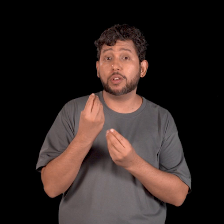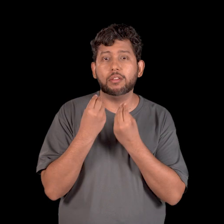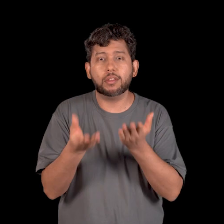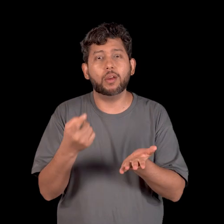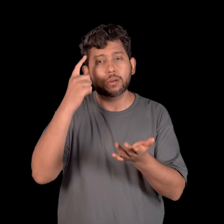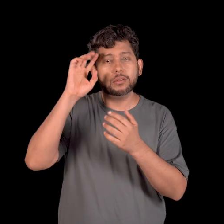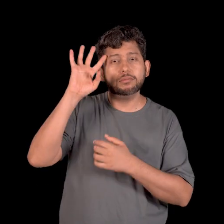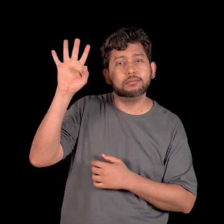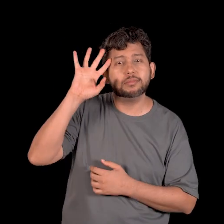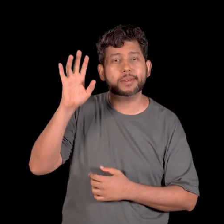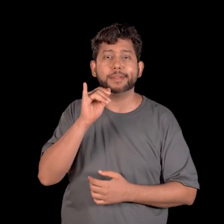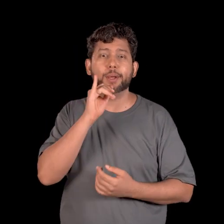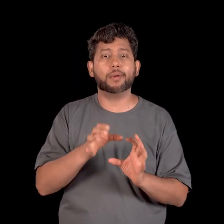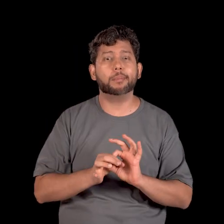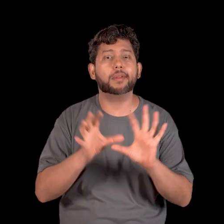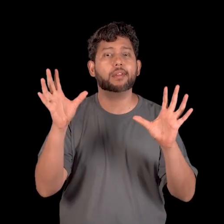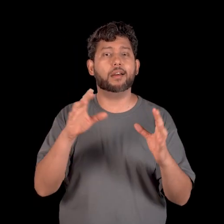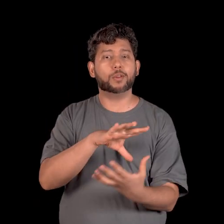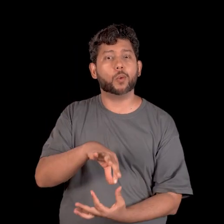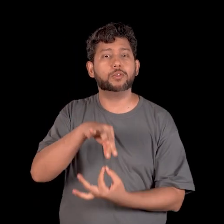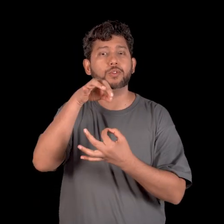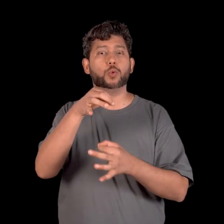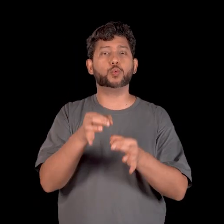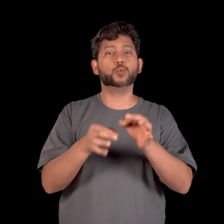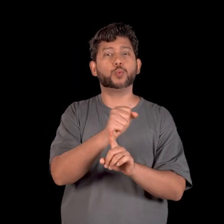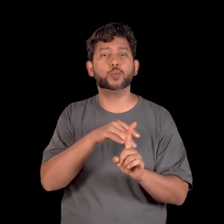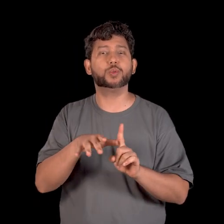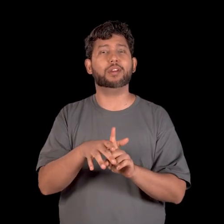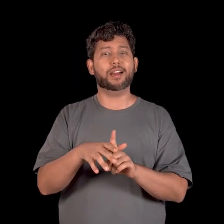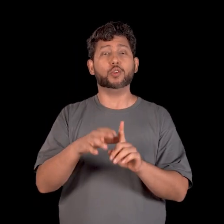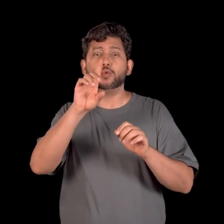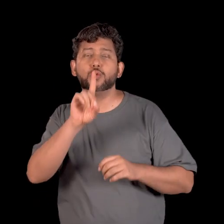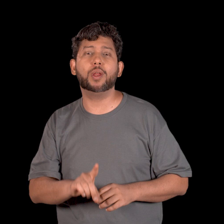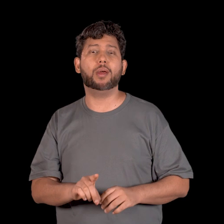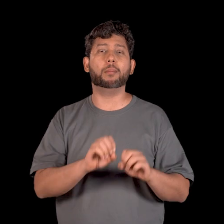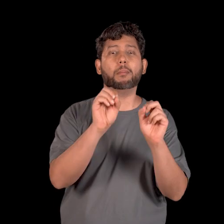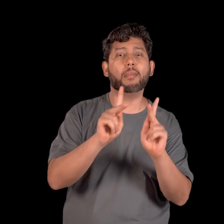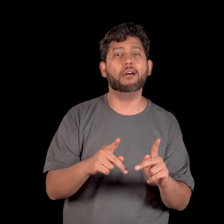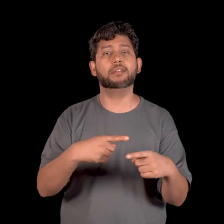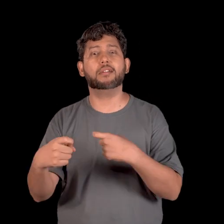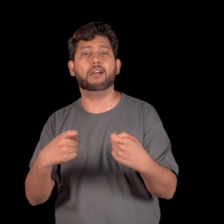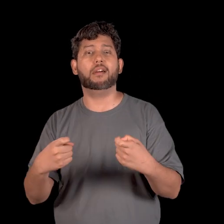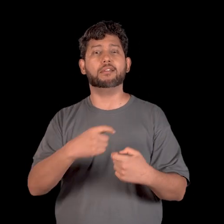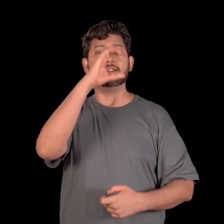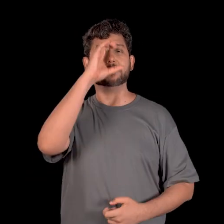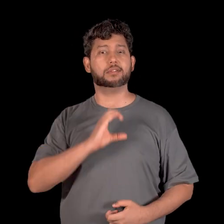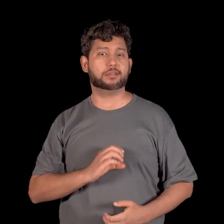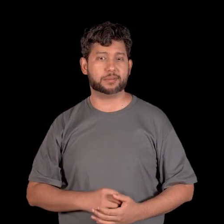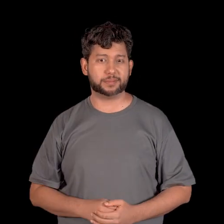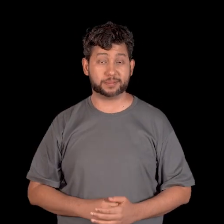já refletiram sobre temas como liberdade, democracia, justiça social, direitos, paz e guerra,